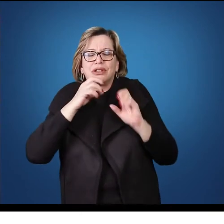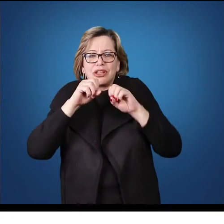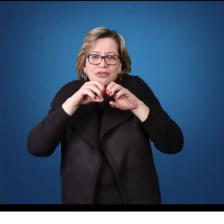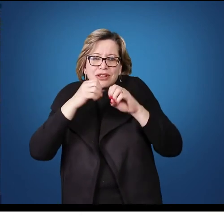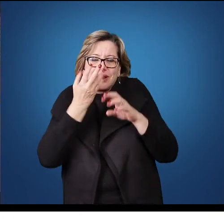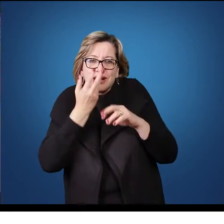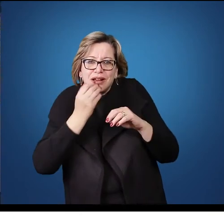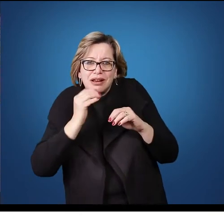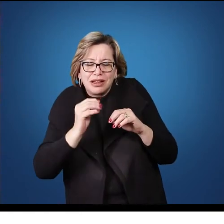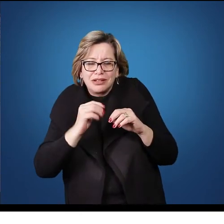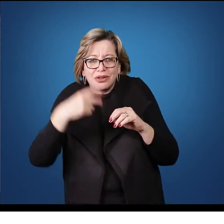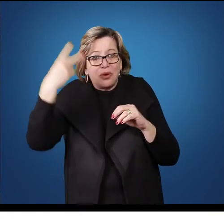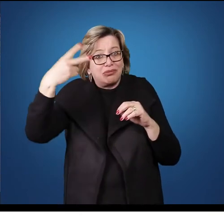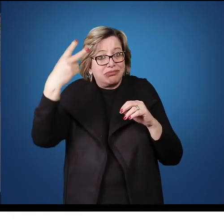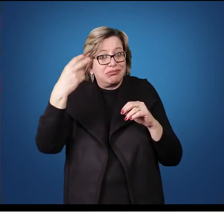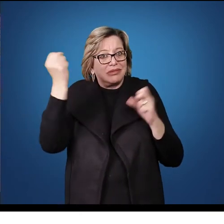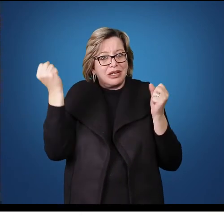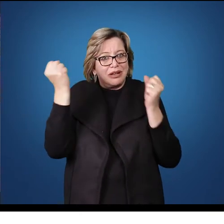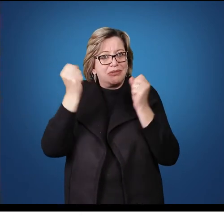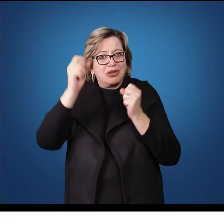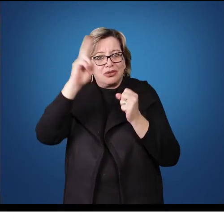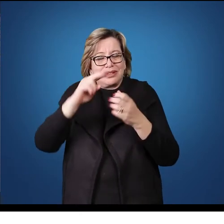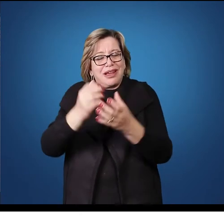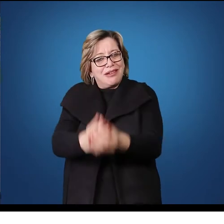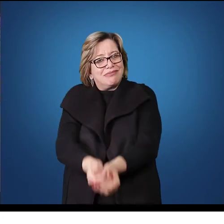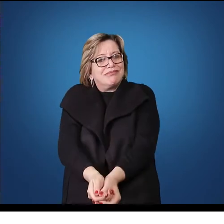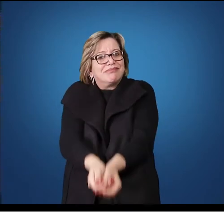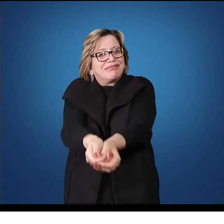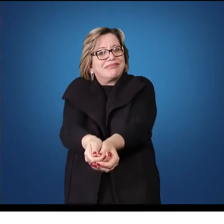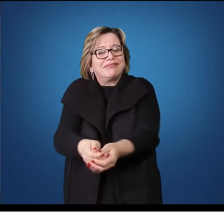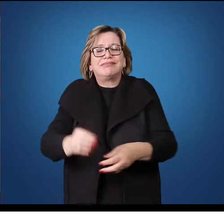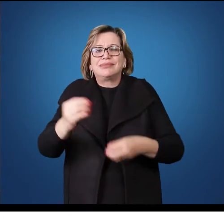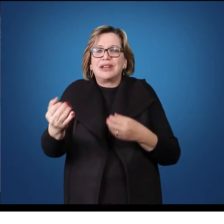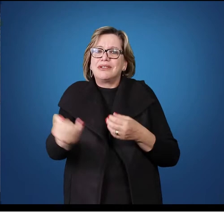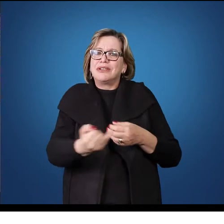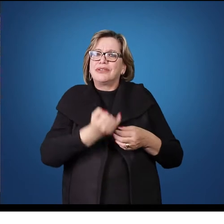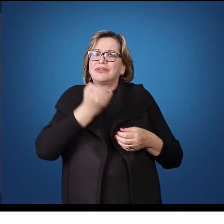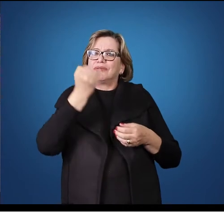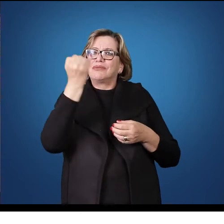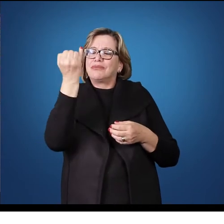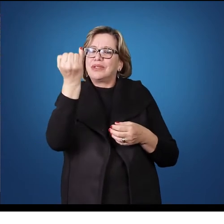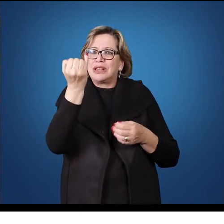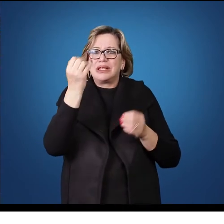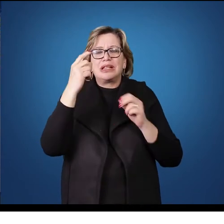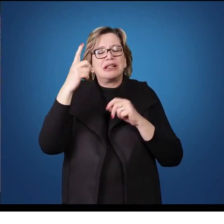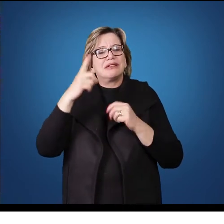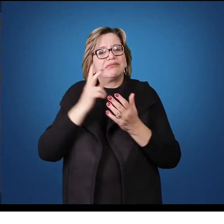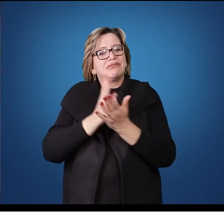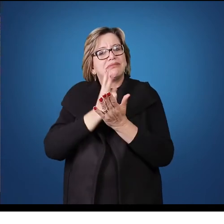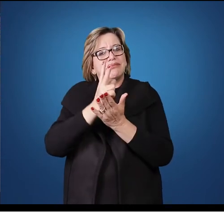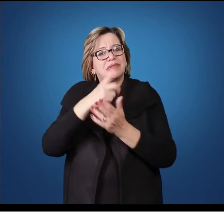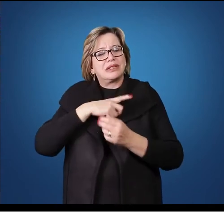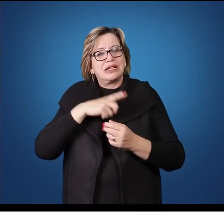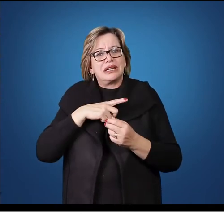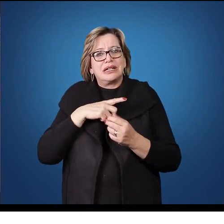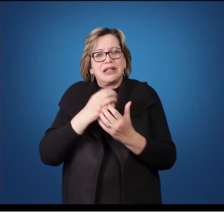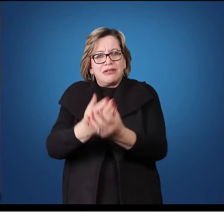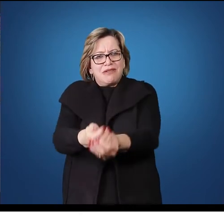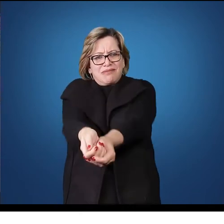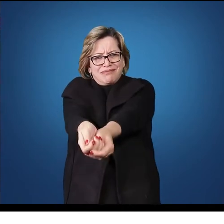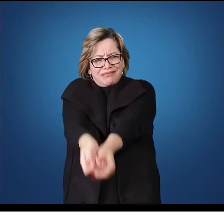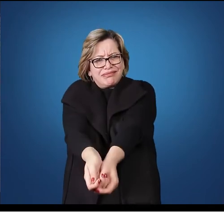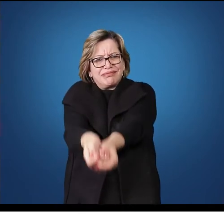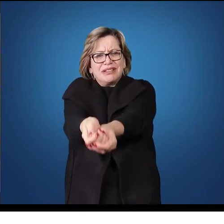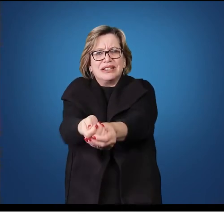um segundo recurso que ela tem para que essa bola não caia no chão é a manchete. Então, é importante da manchete a gente ter sempre os braços todos